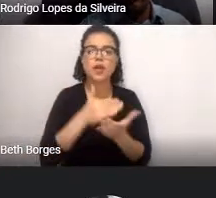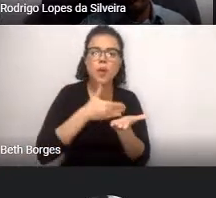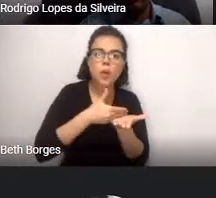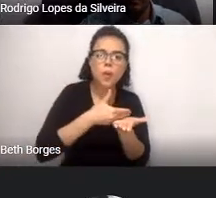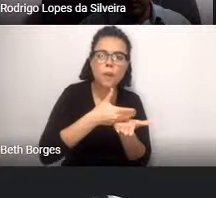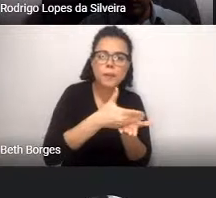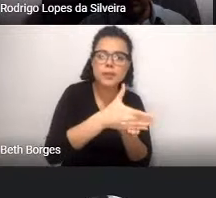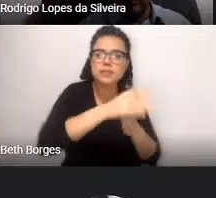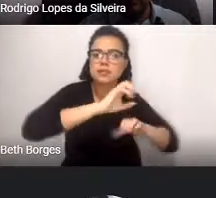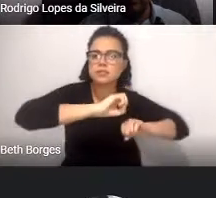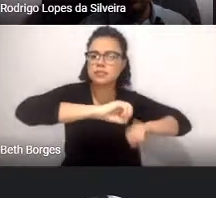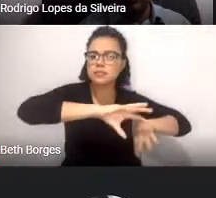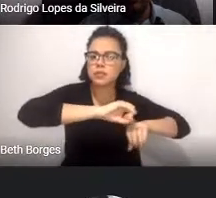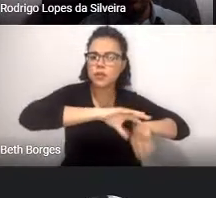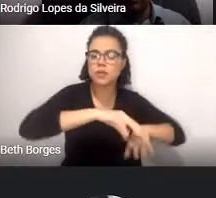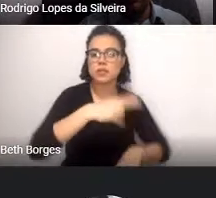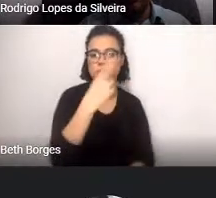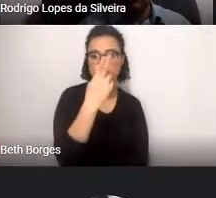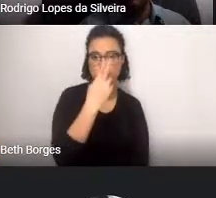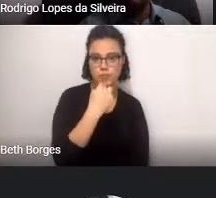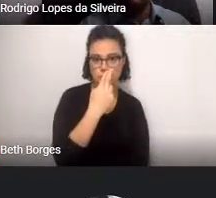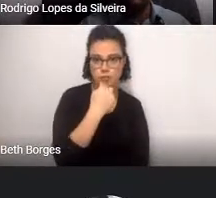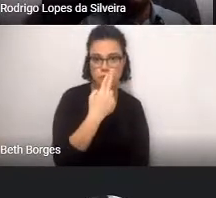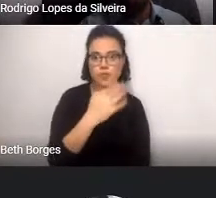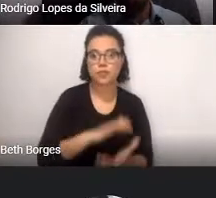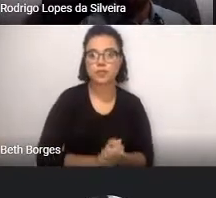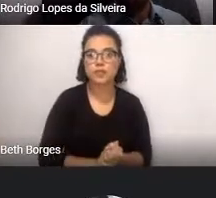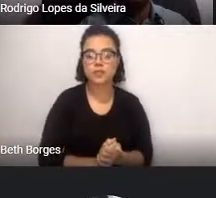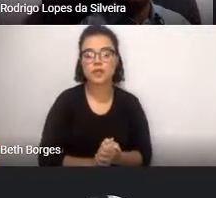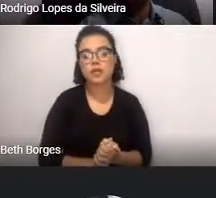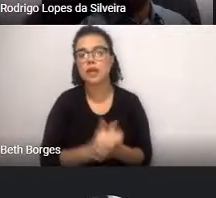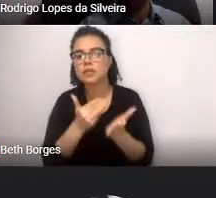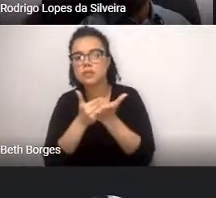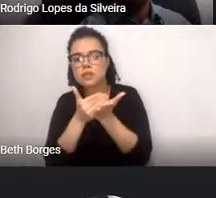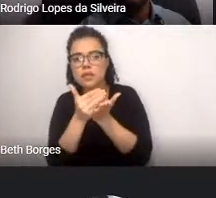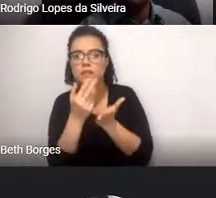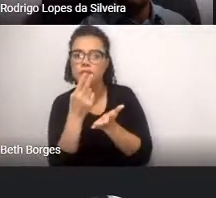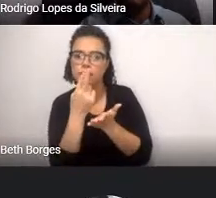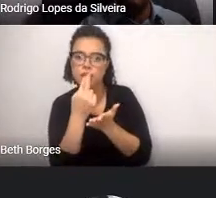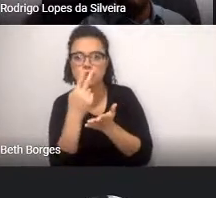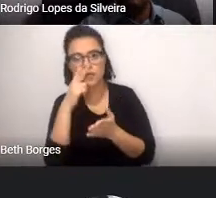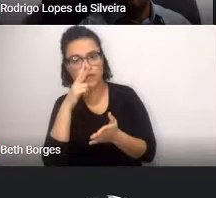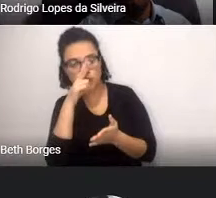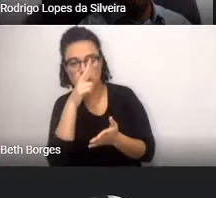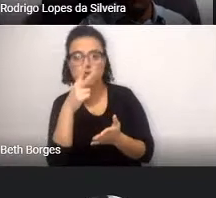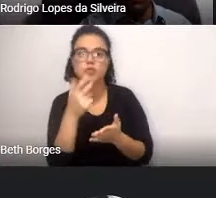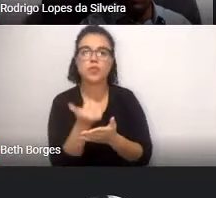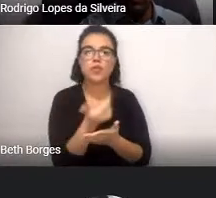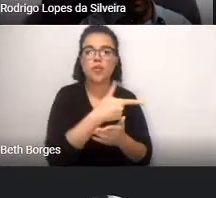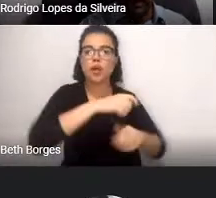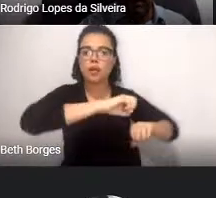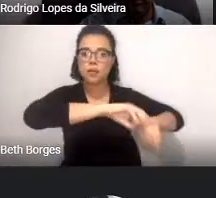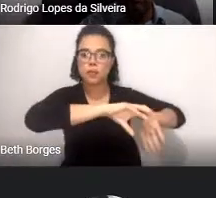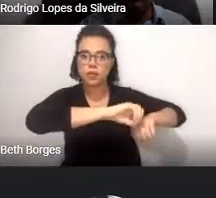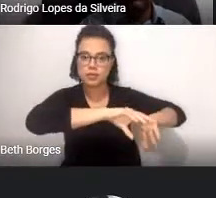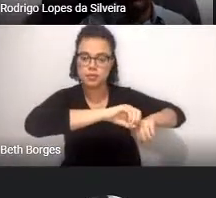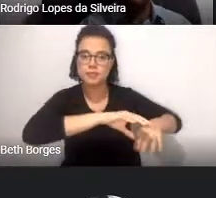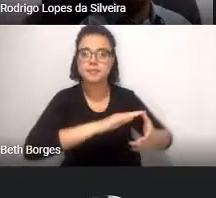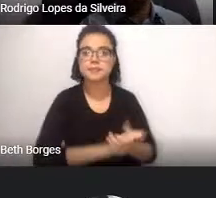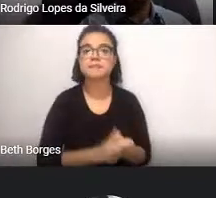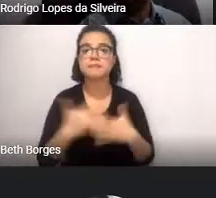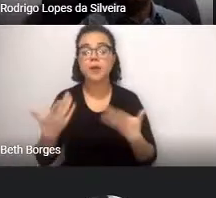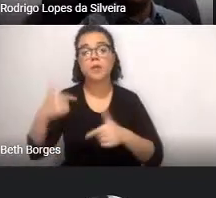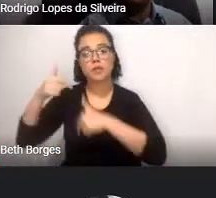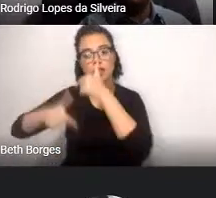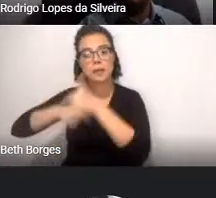nutrição. Inicialmente, de uma maneira mais forte, na nutrição, tá? É um trabalho muito legal,